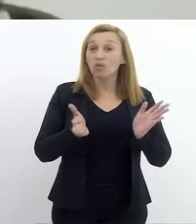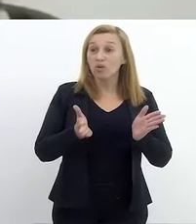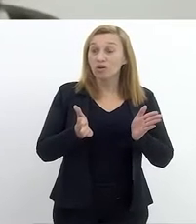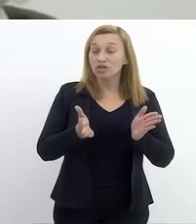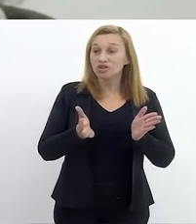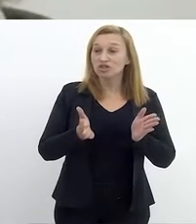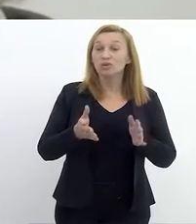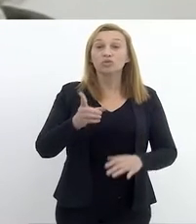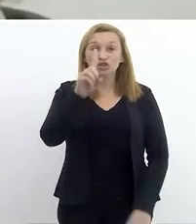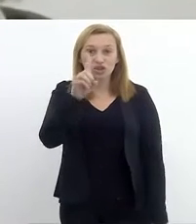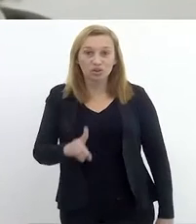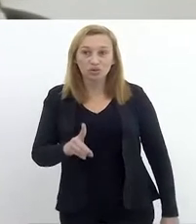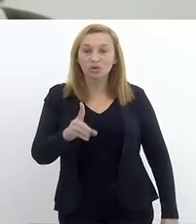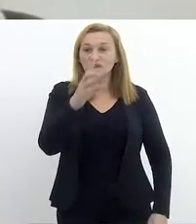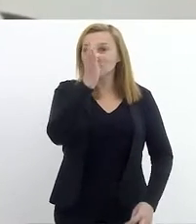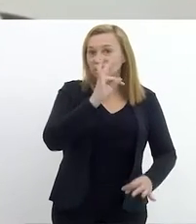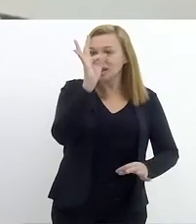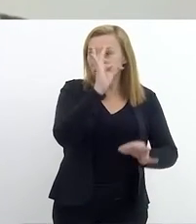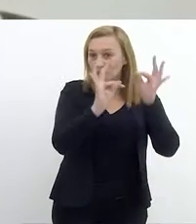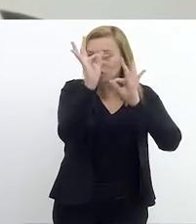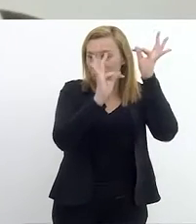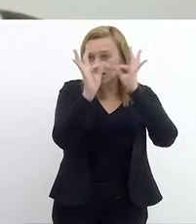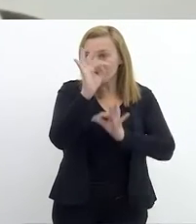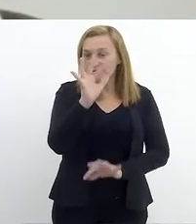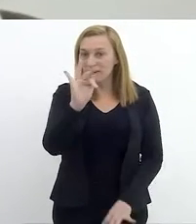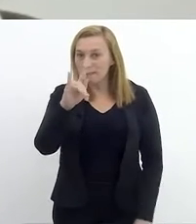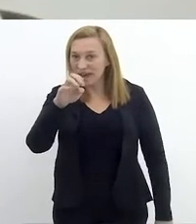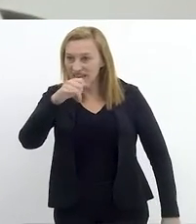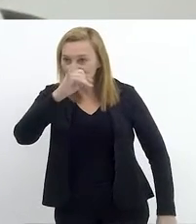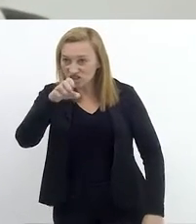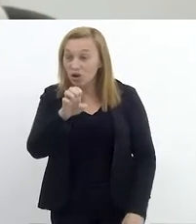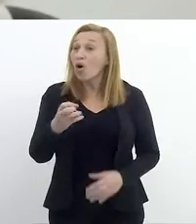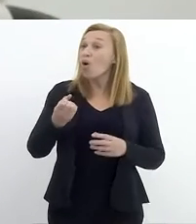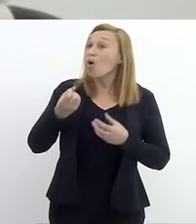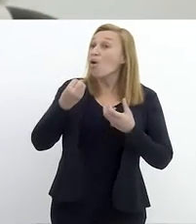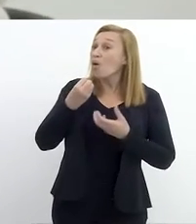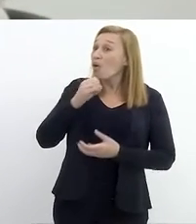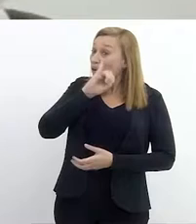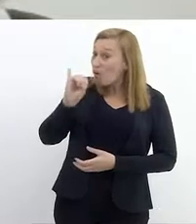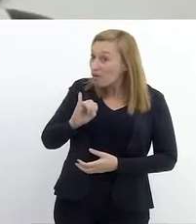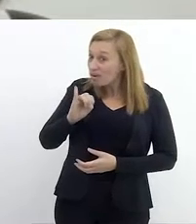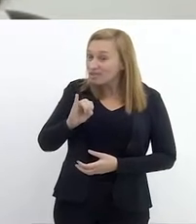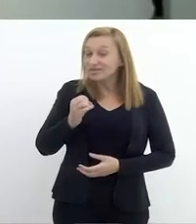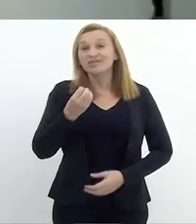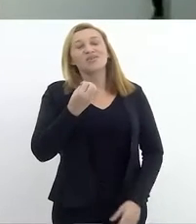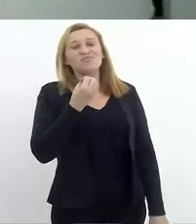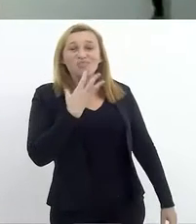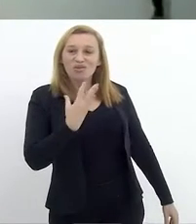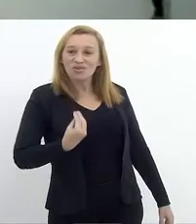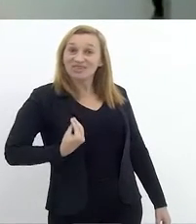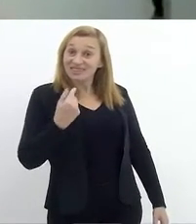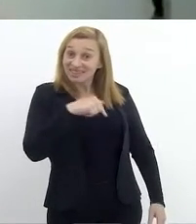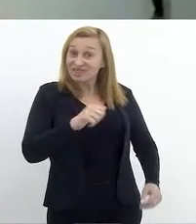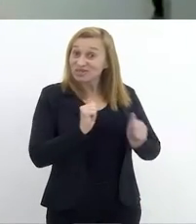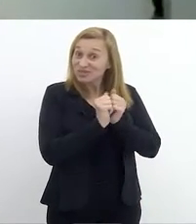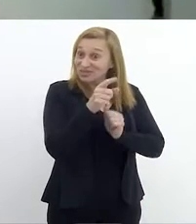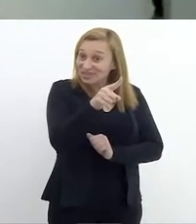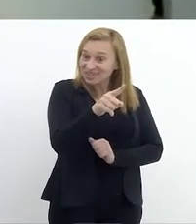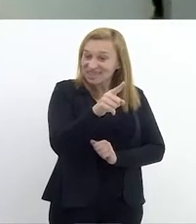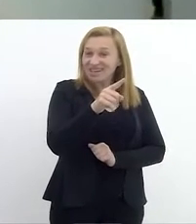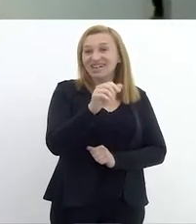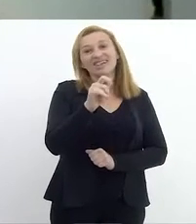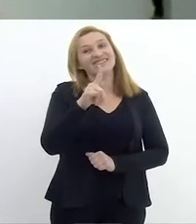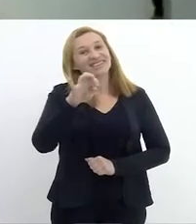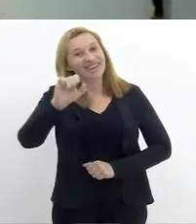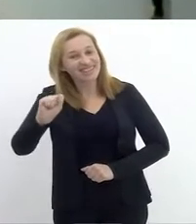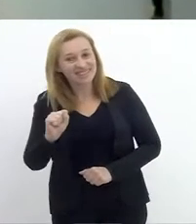Entrevistado de hoje é o diretor de tecnologia da Faterj, Maurício Guedes. Oi, Maurício. É um prazer estar aqui com você, Geisa, e